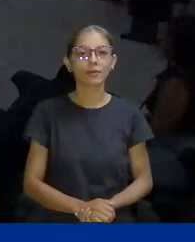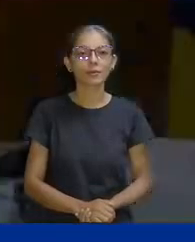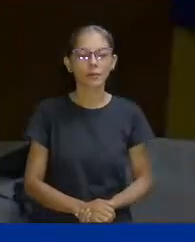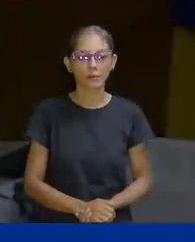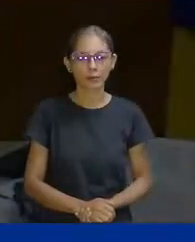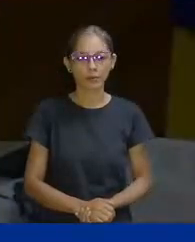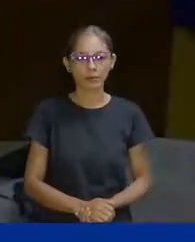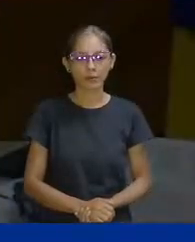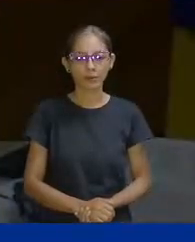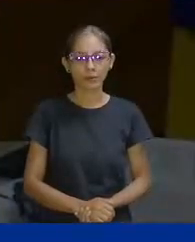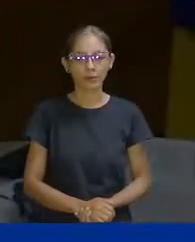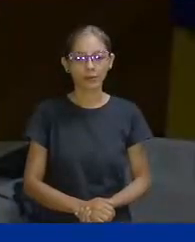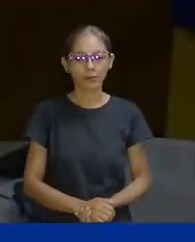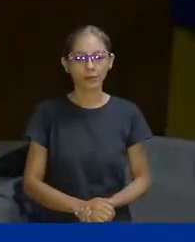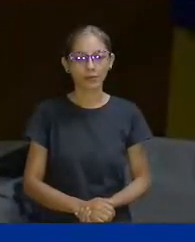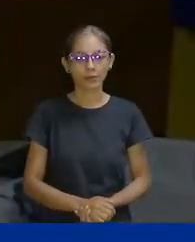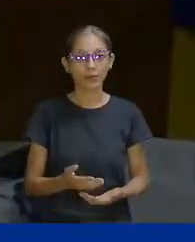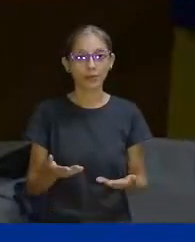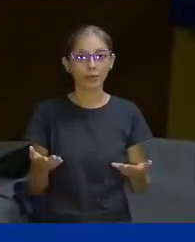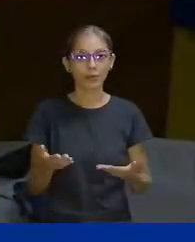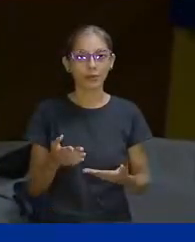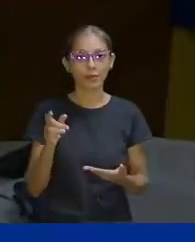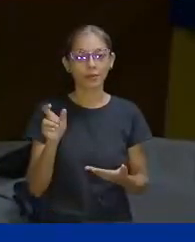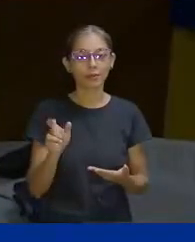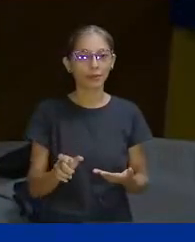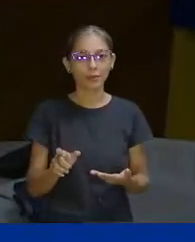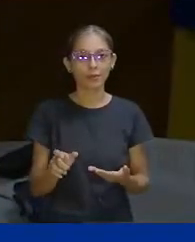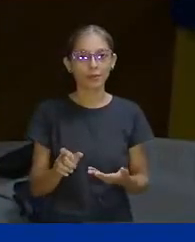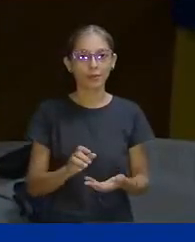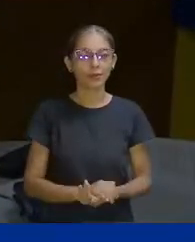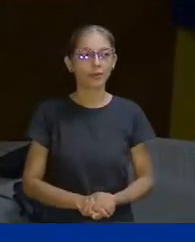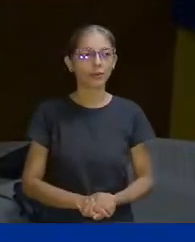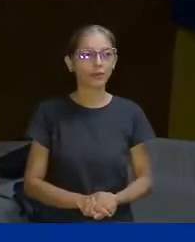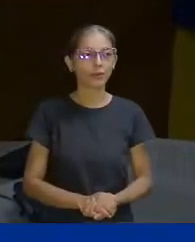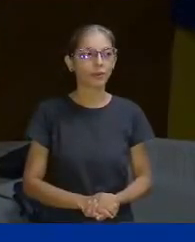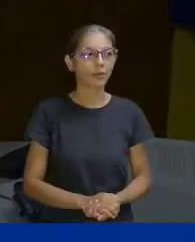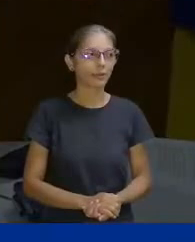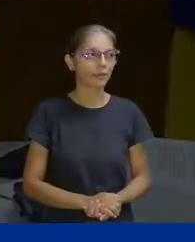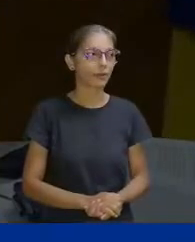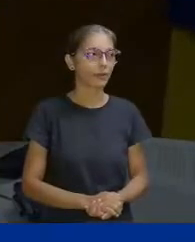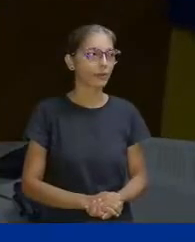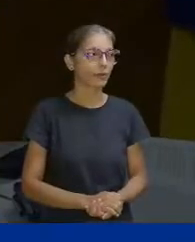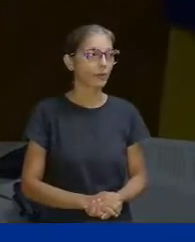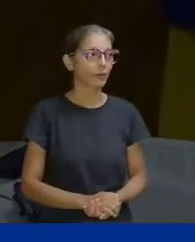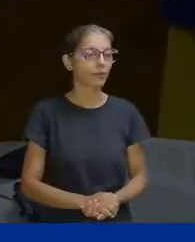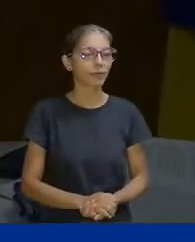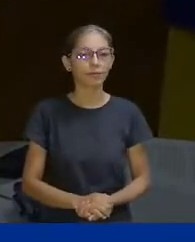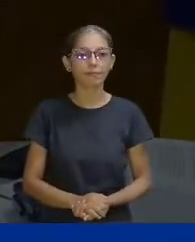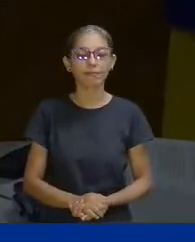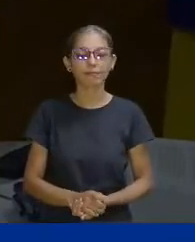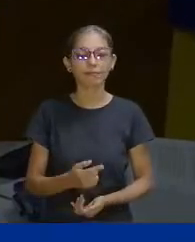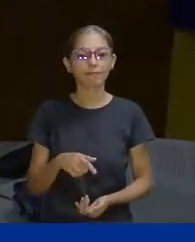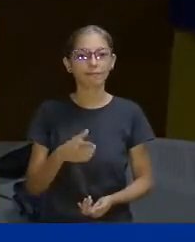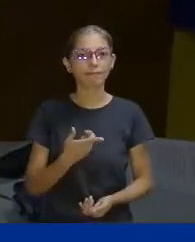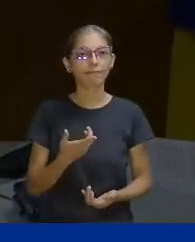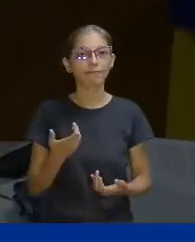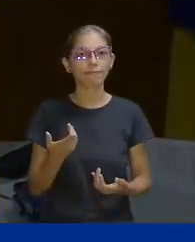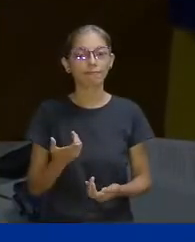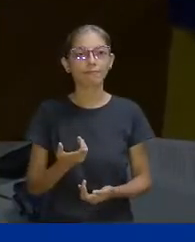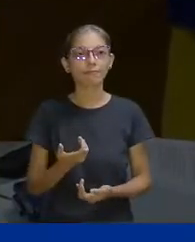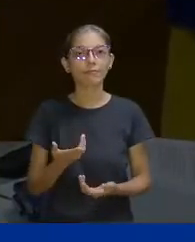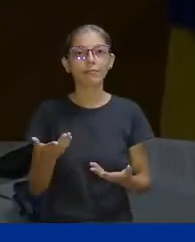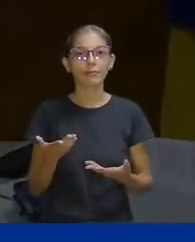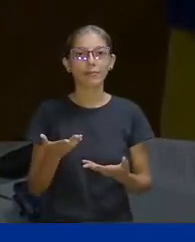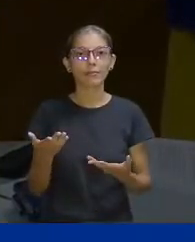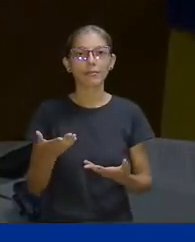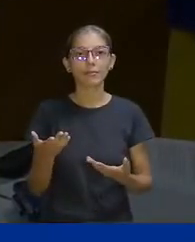Pois bem, então vamos à homenagem à Hanna, tá ali. Bem. Com imensa satisfação que hoje recebemos neste